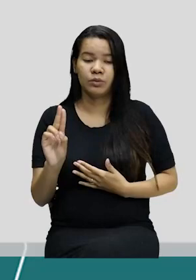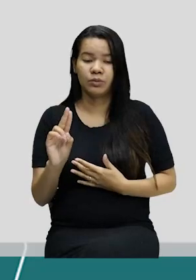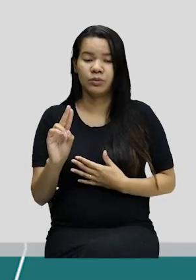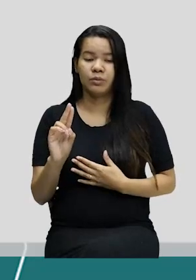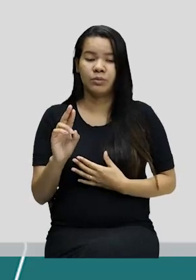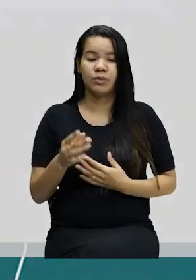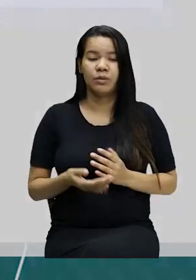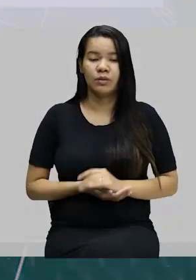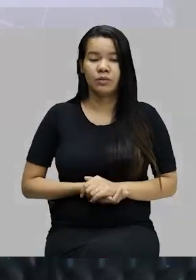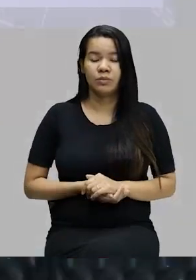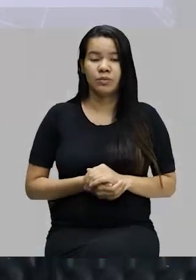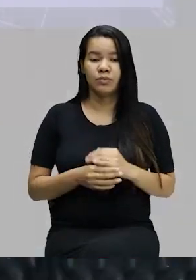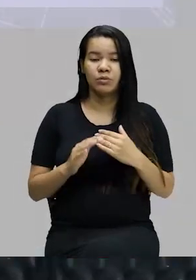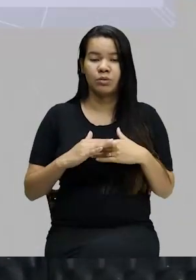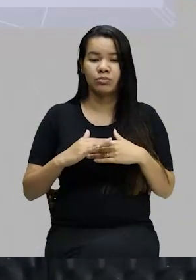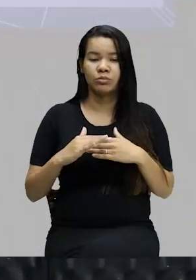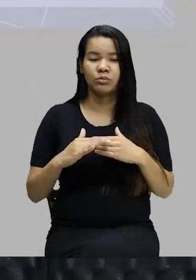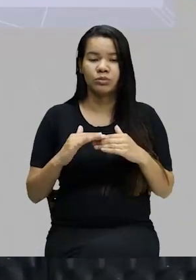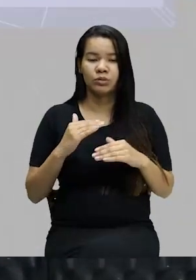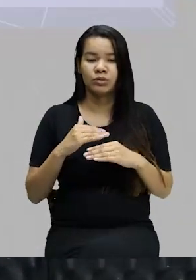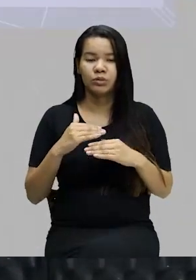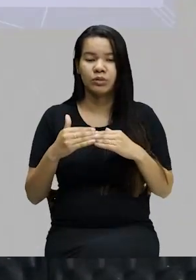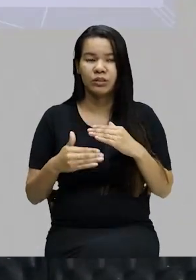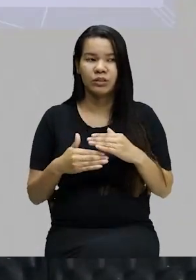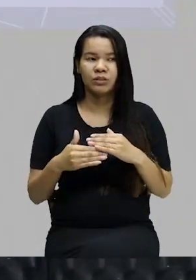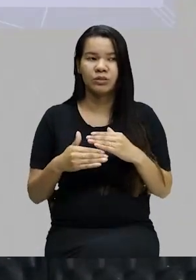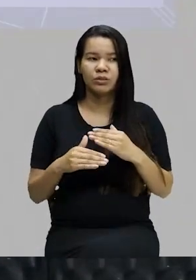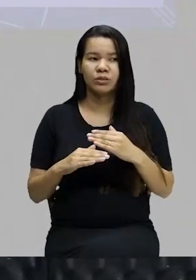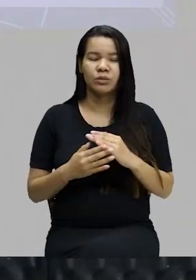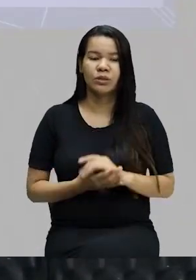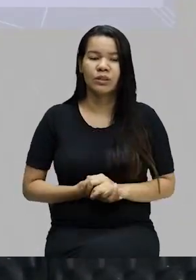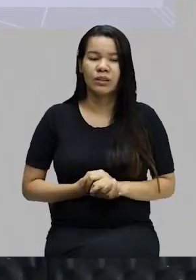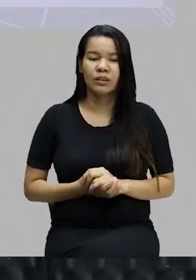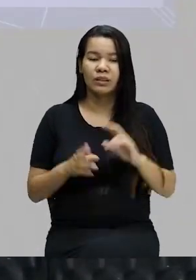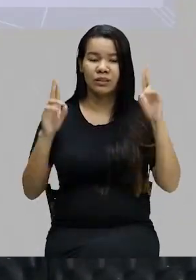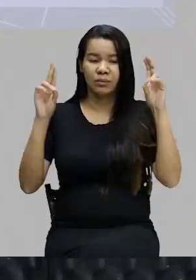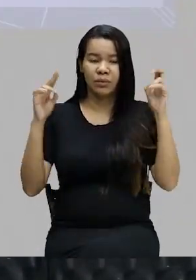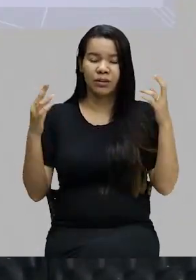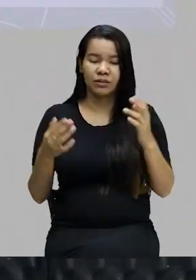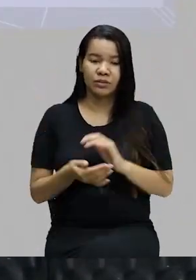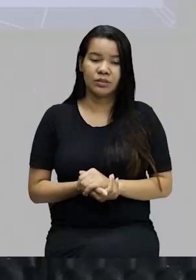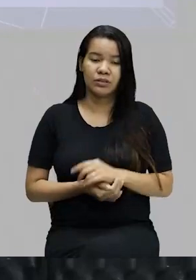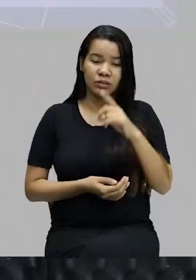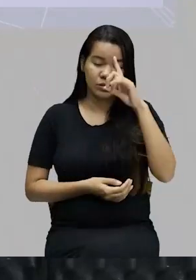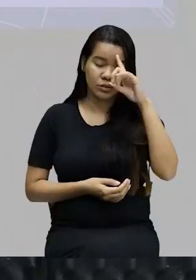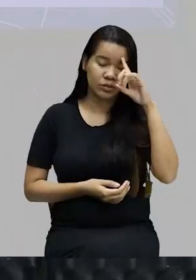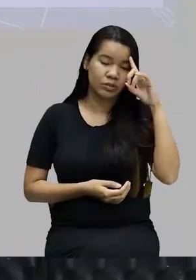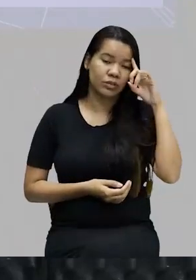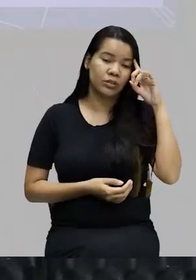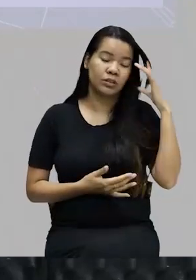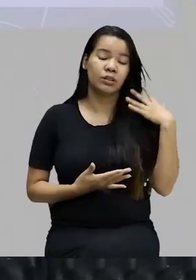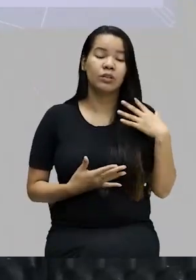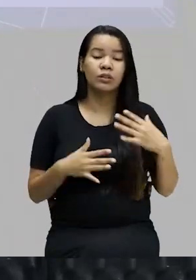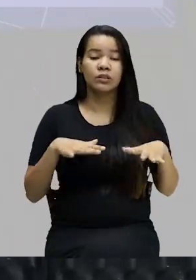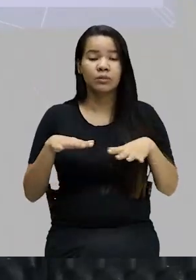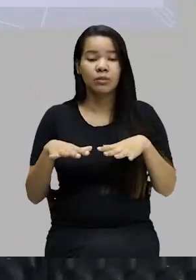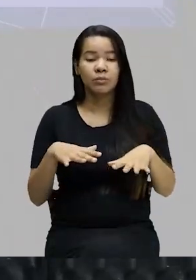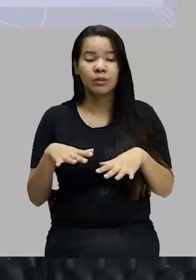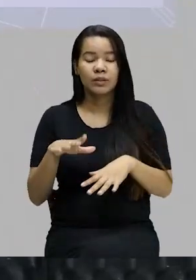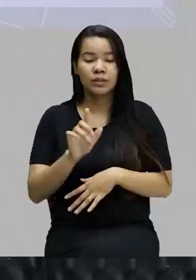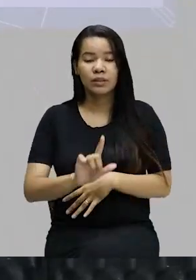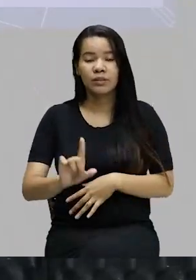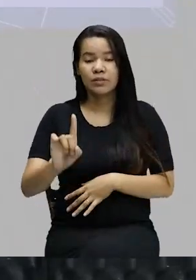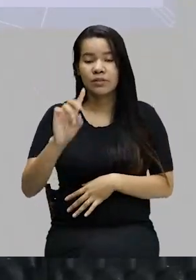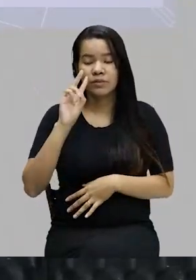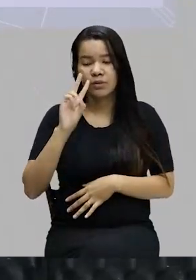e temáticas cotidianas. Então, nesse movimento literário, vocês vão ver muito a questão da idealização da mulher amada.